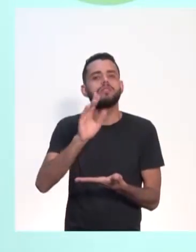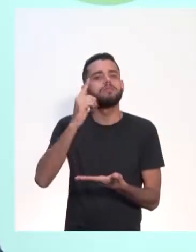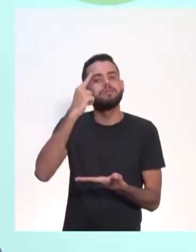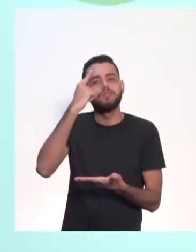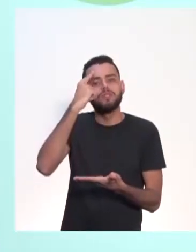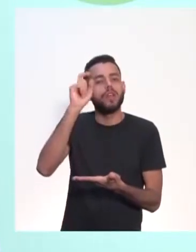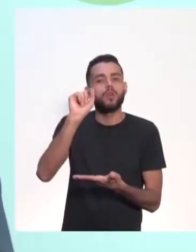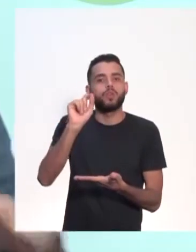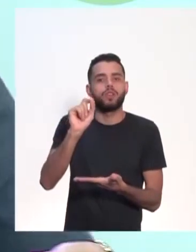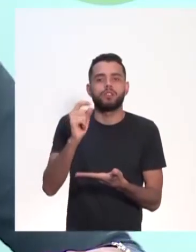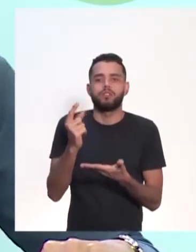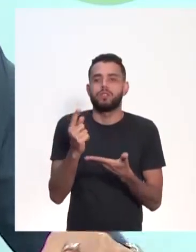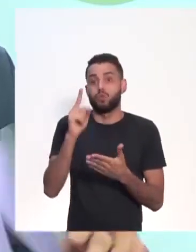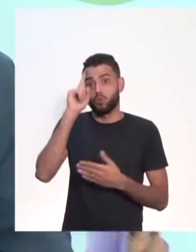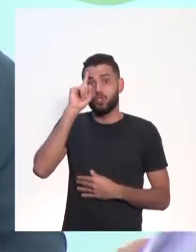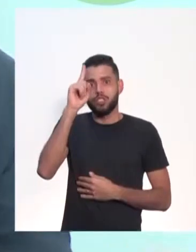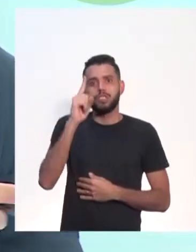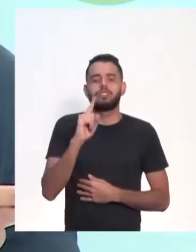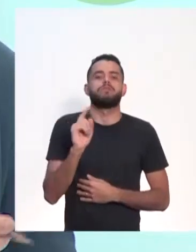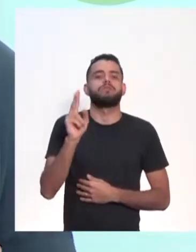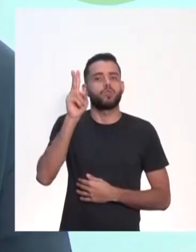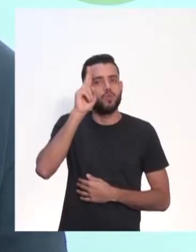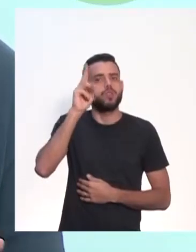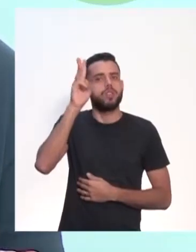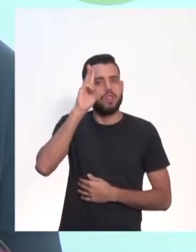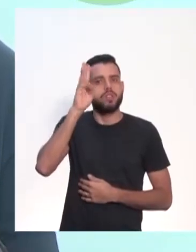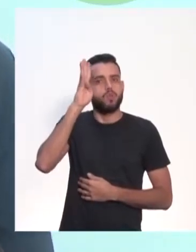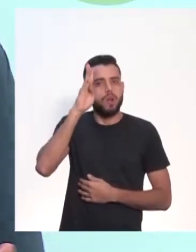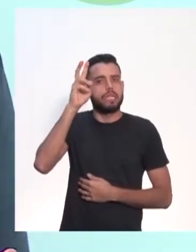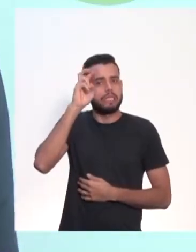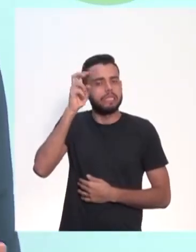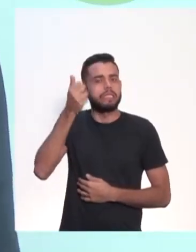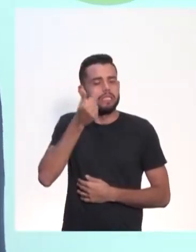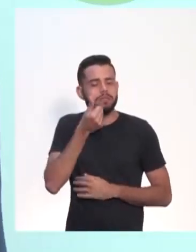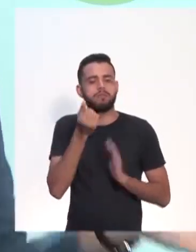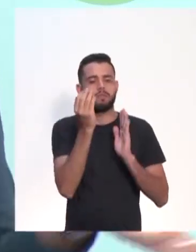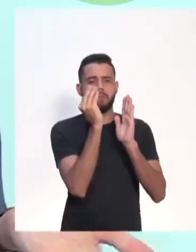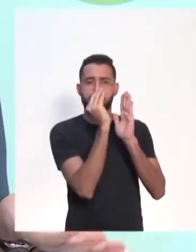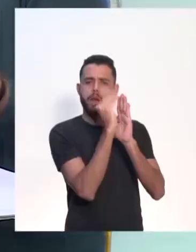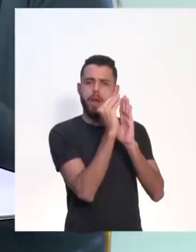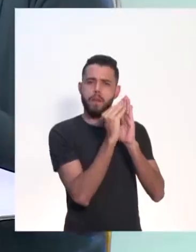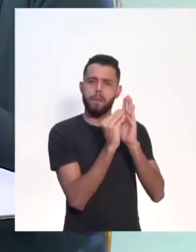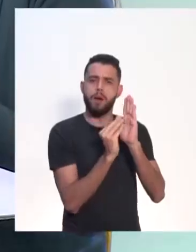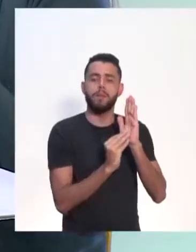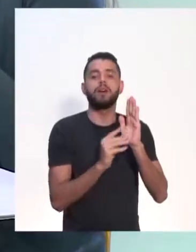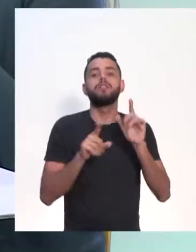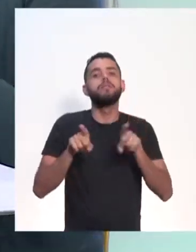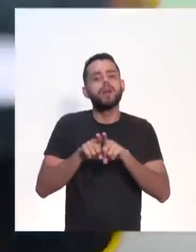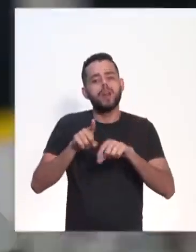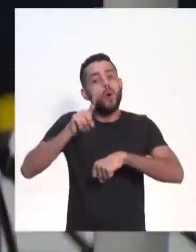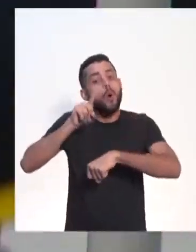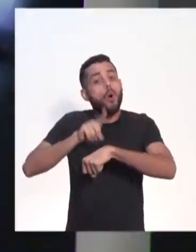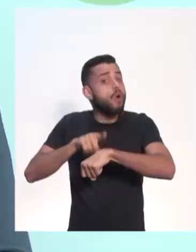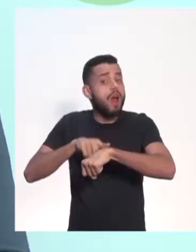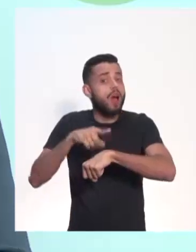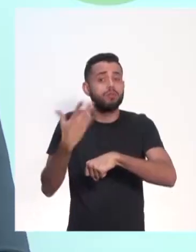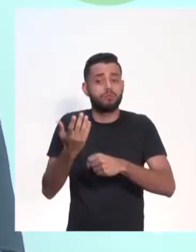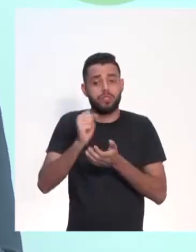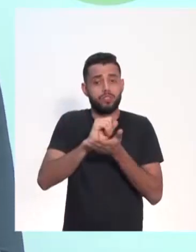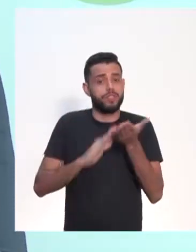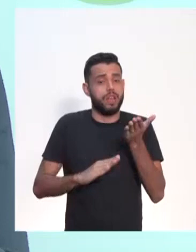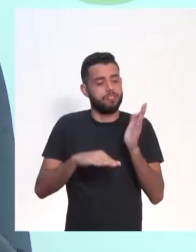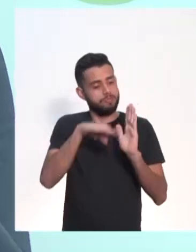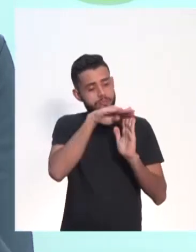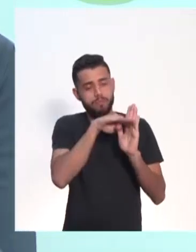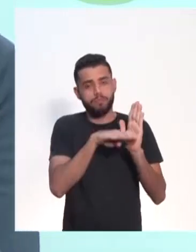coloque ali os dias da semana anotados e quais são os horários das atividades que a gente tem que cumprir. Então, se, por um exemplo,